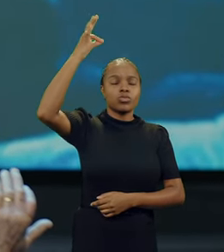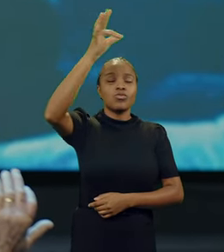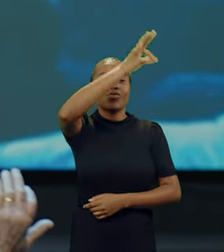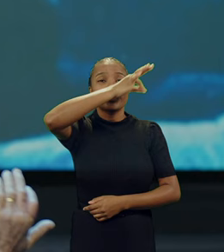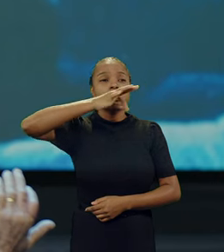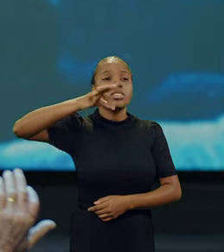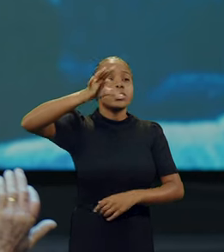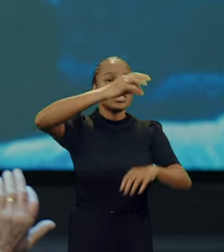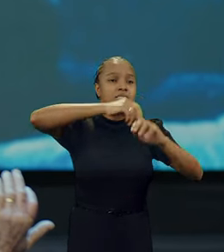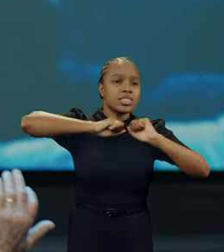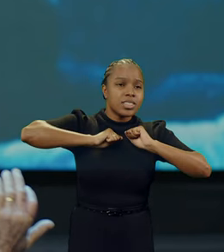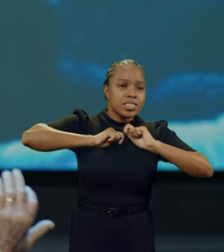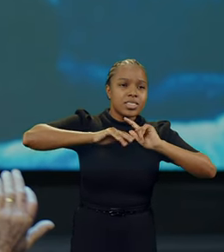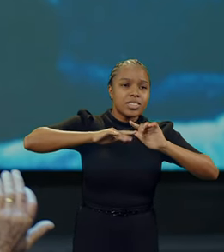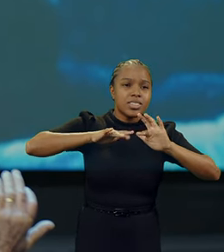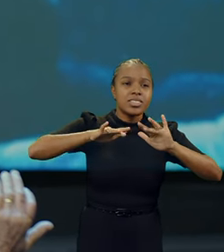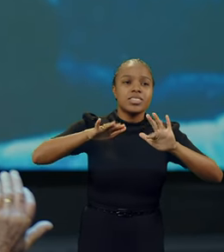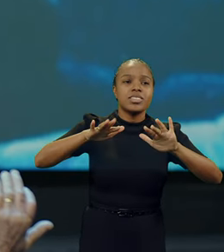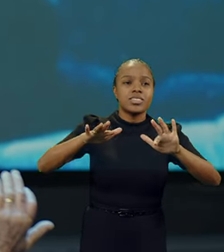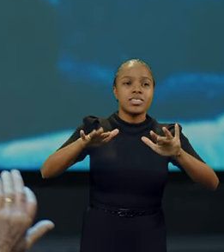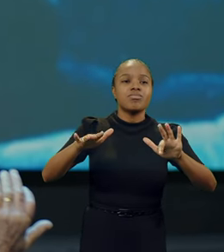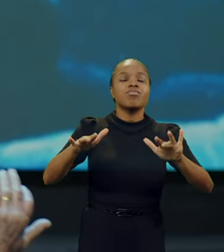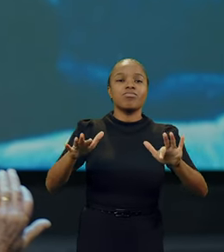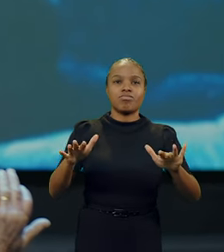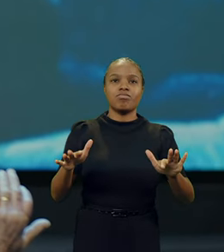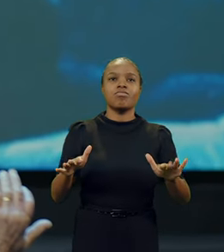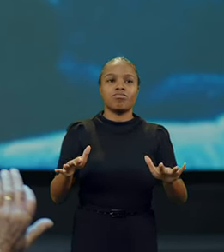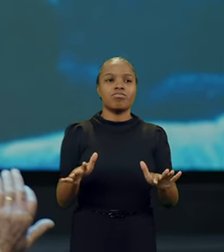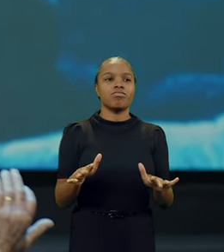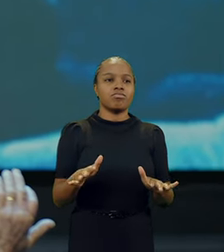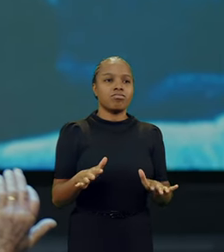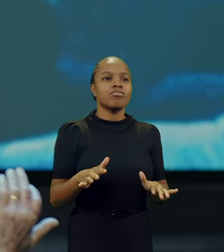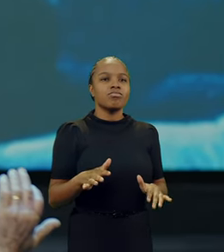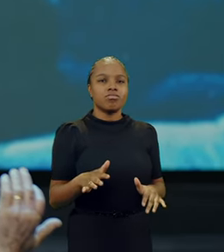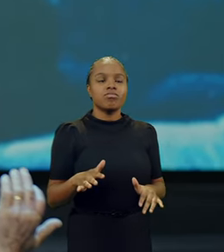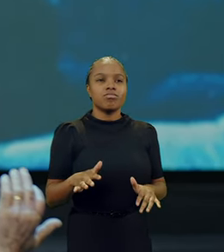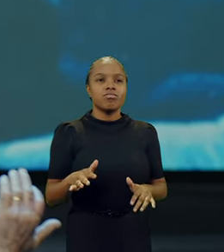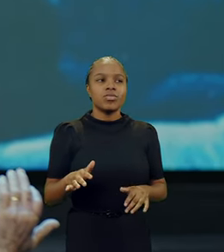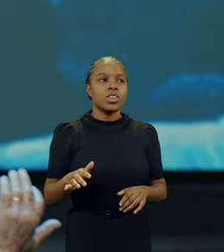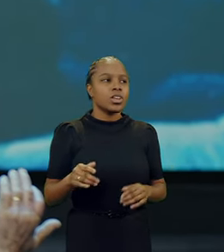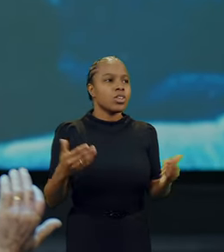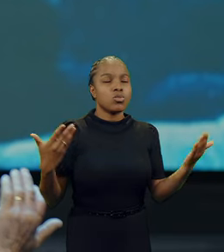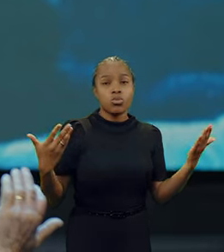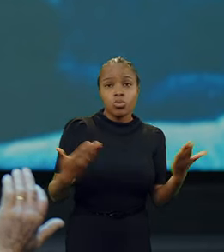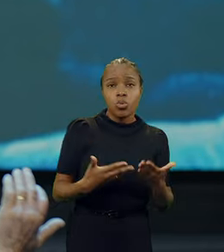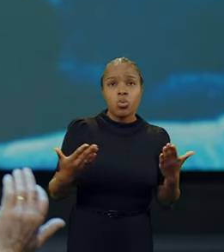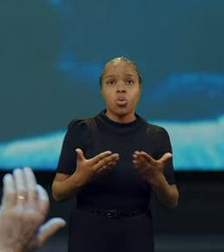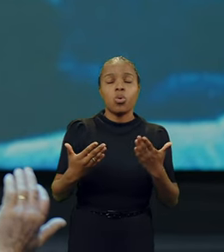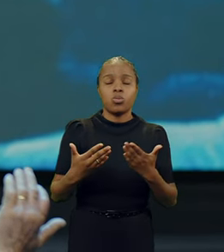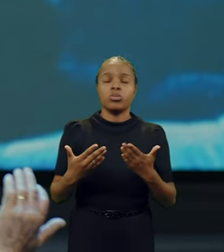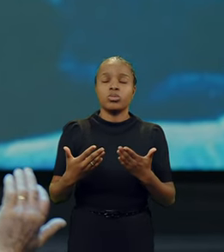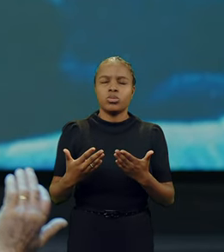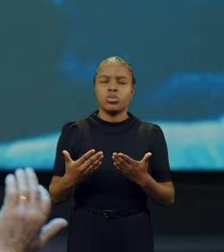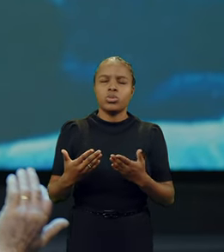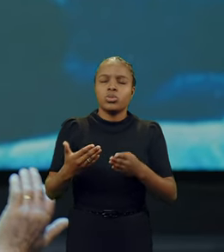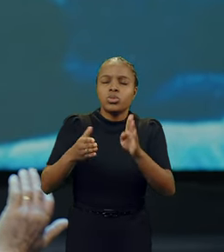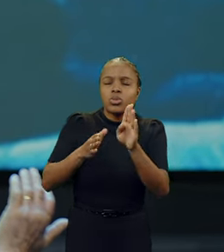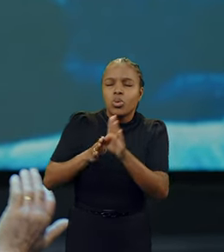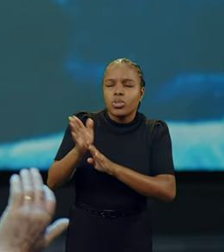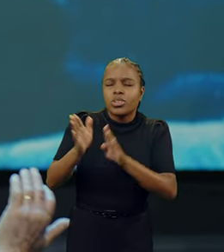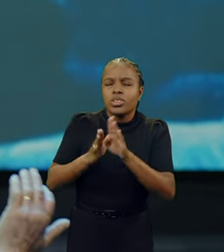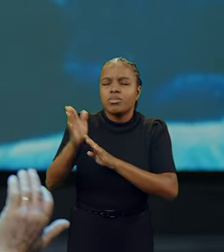ó Pai, e encha essas vidas, para que eles saiam daqui hoje